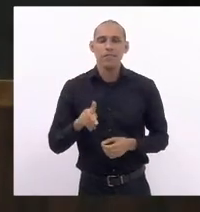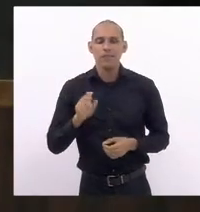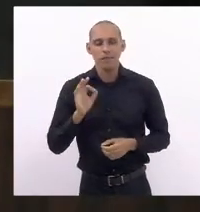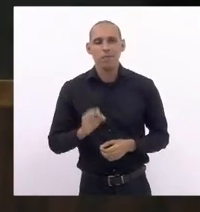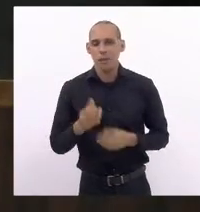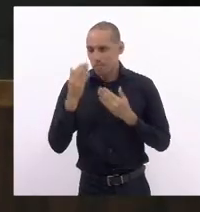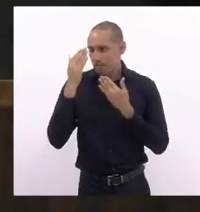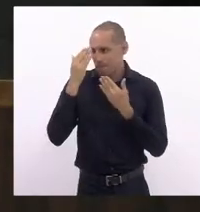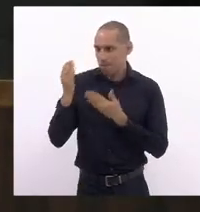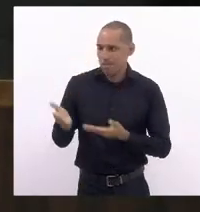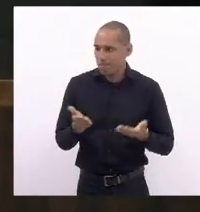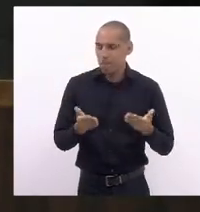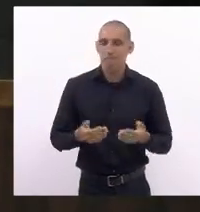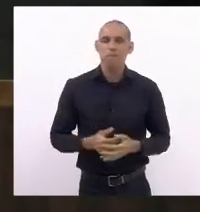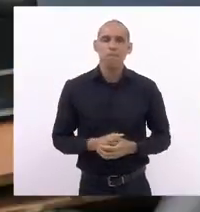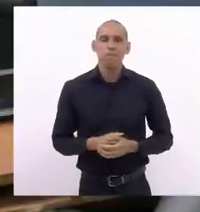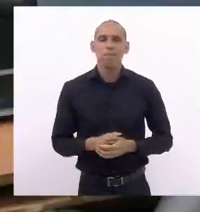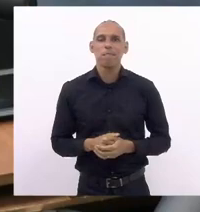Por favor.